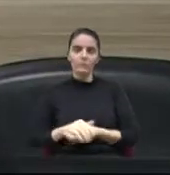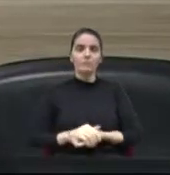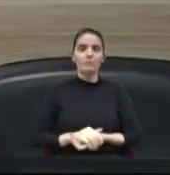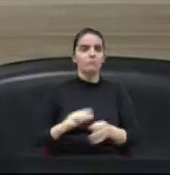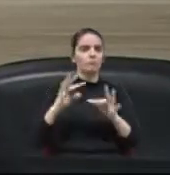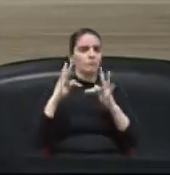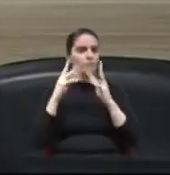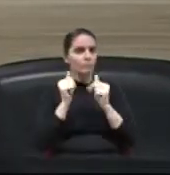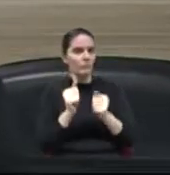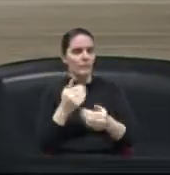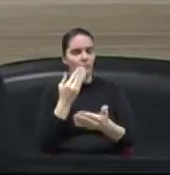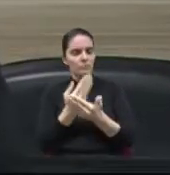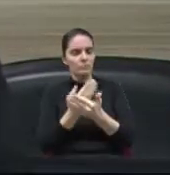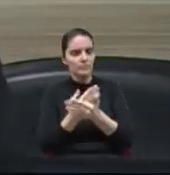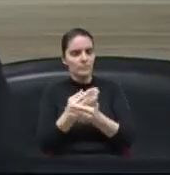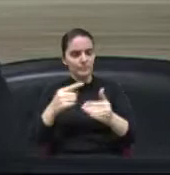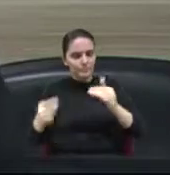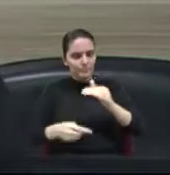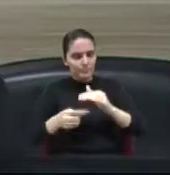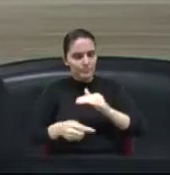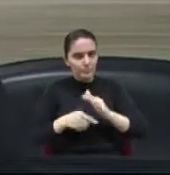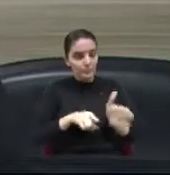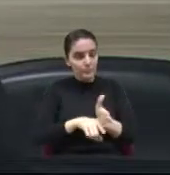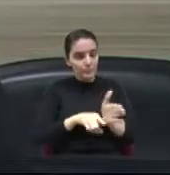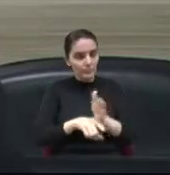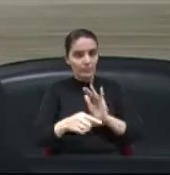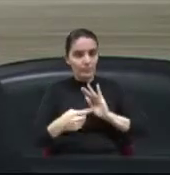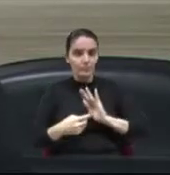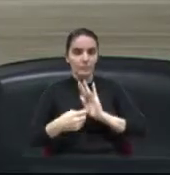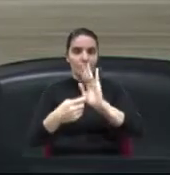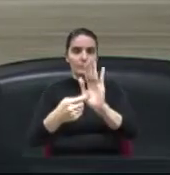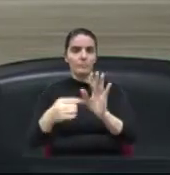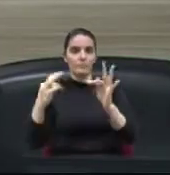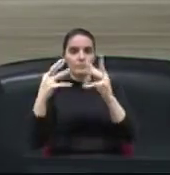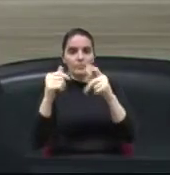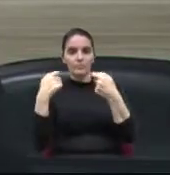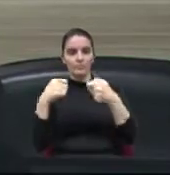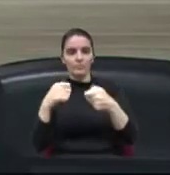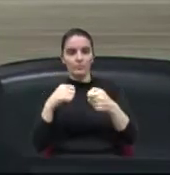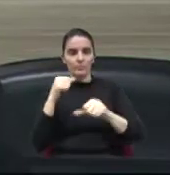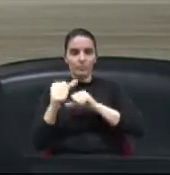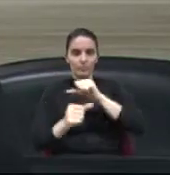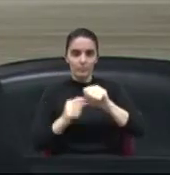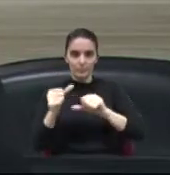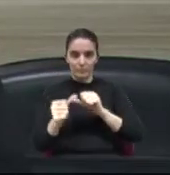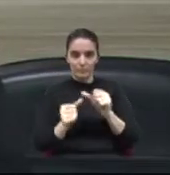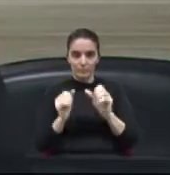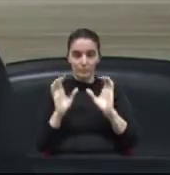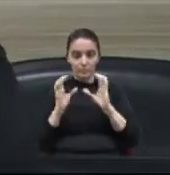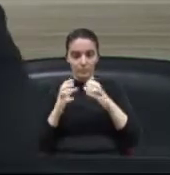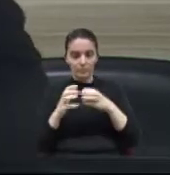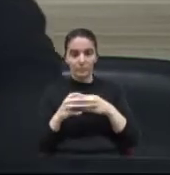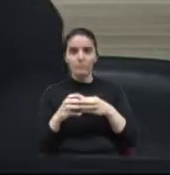estudo detalhado e apresentaram as modificações necessárias que fazem parte do